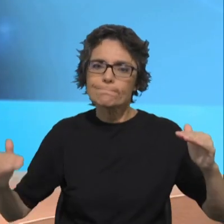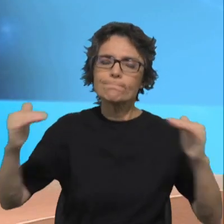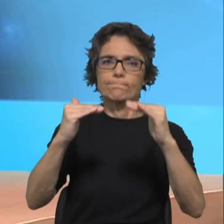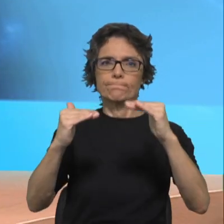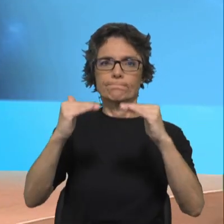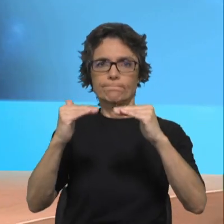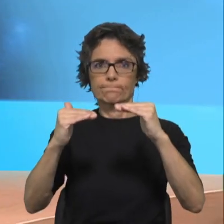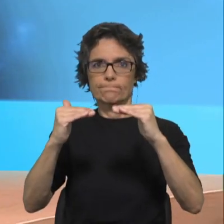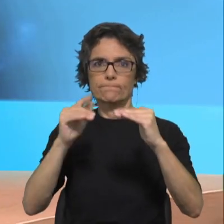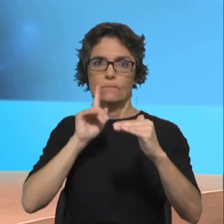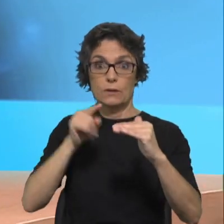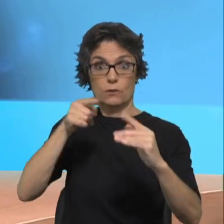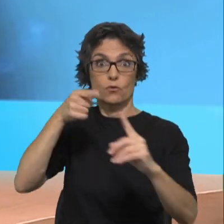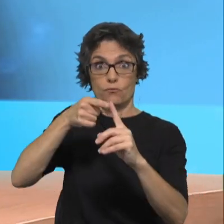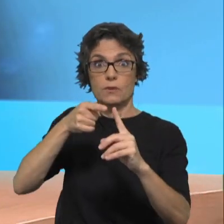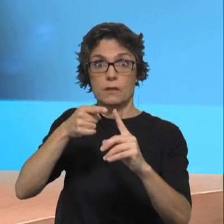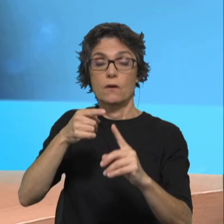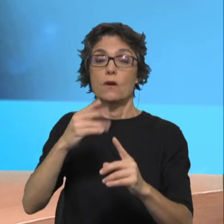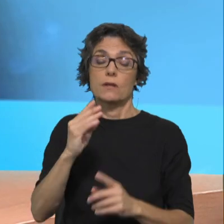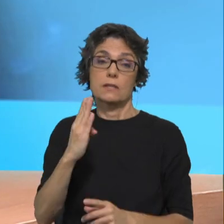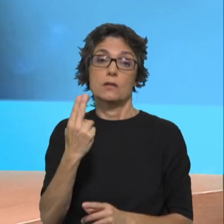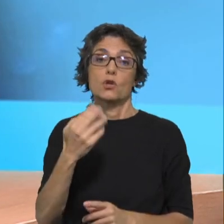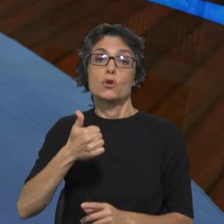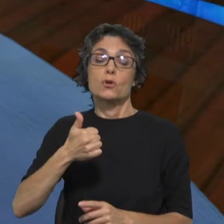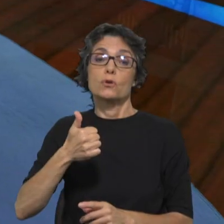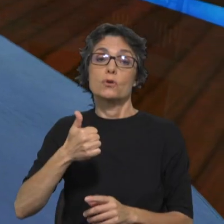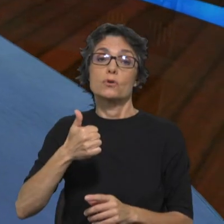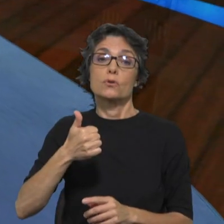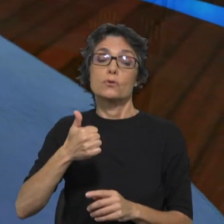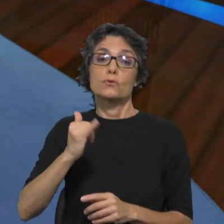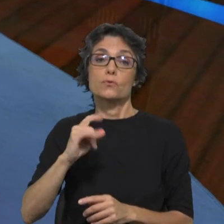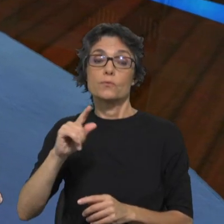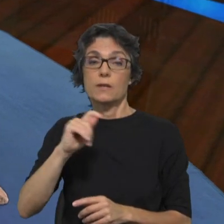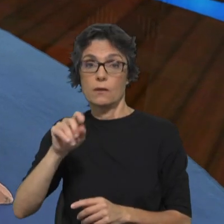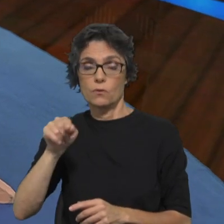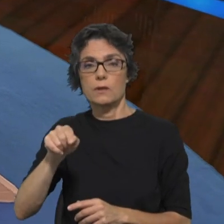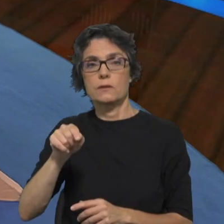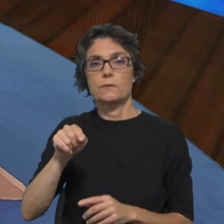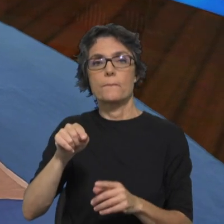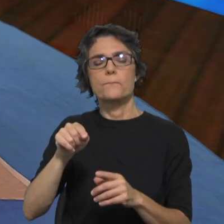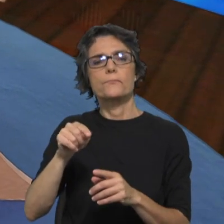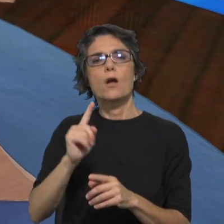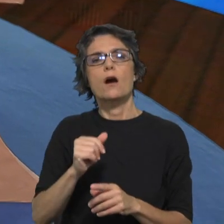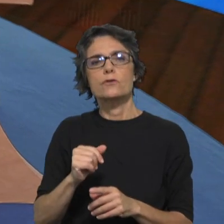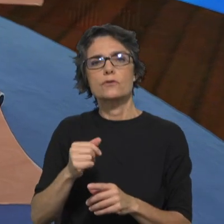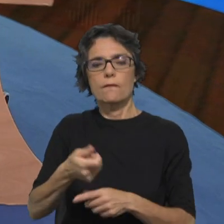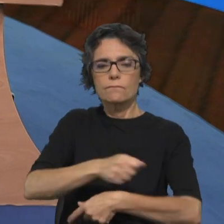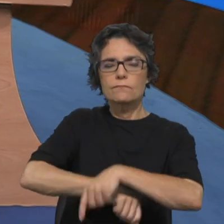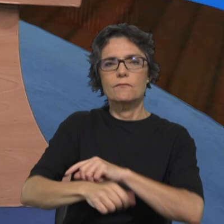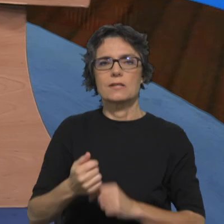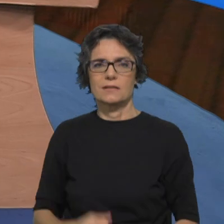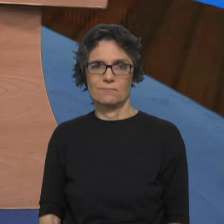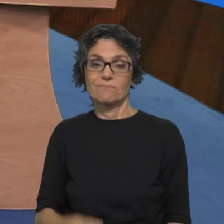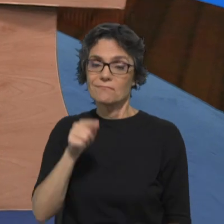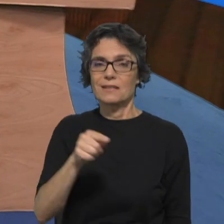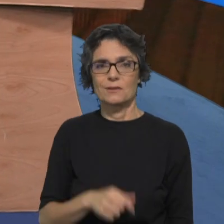Era esse um dos objetivos do jubileu. Este jubileu da esperança, eu leio-o assim. É agora o tempo de agirmos. É, portanto, há de ser